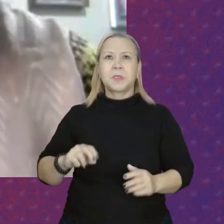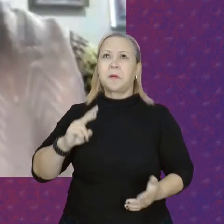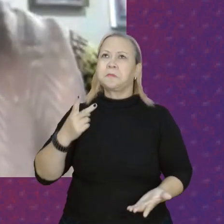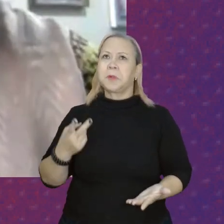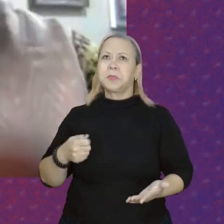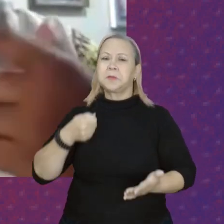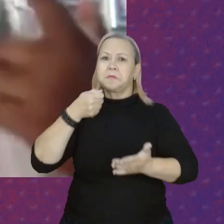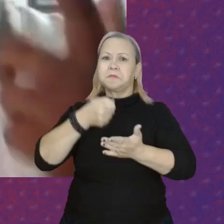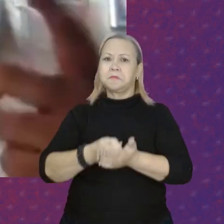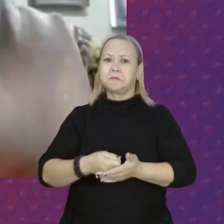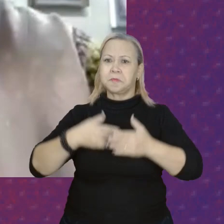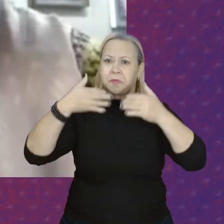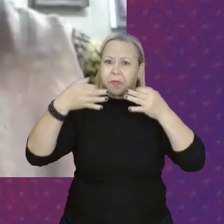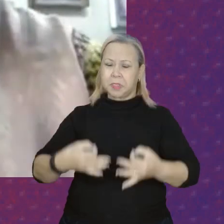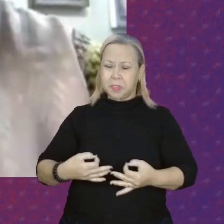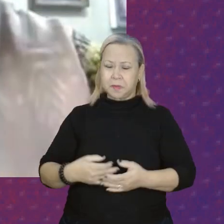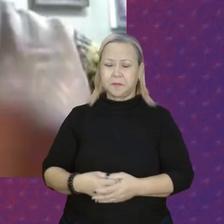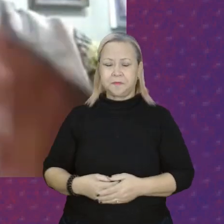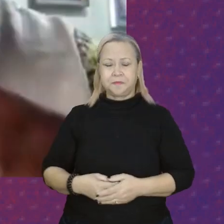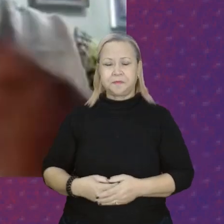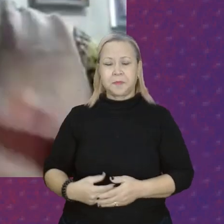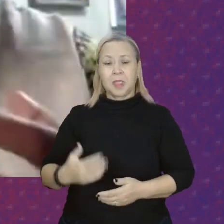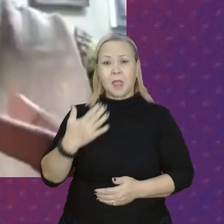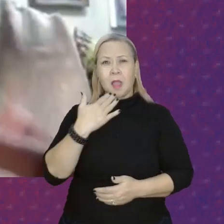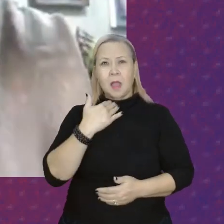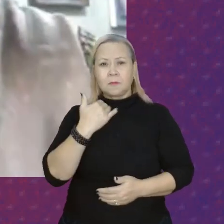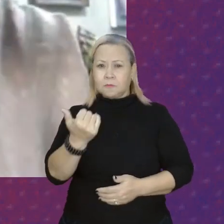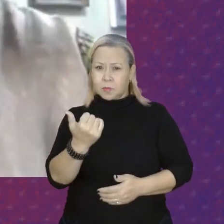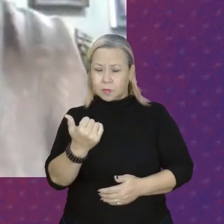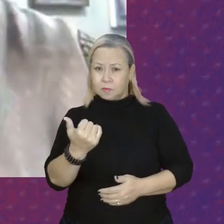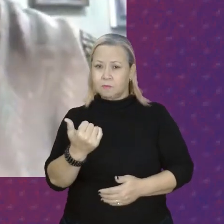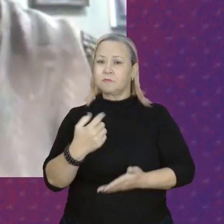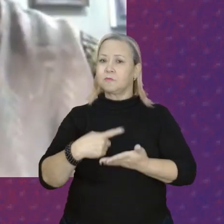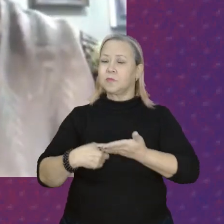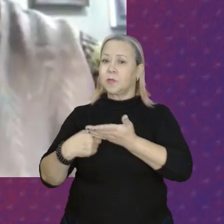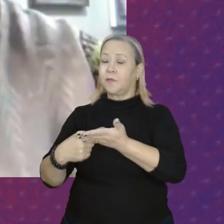definitivas. E ela nos chama, né, a refletir, a pensar